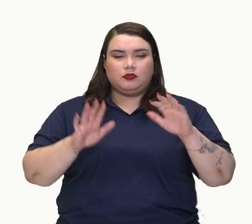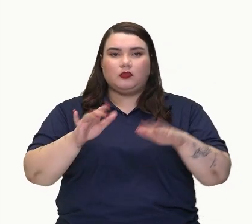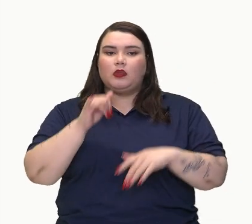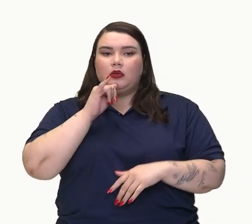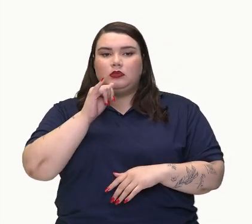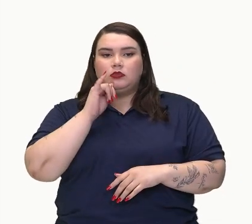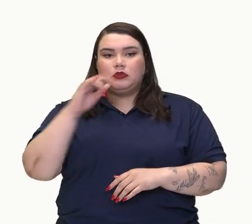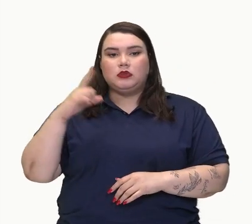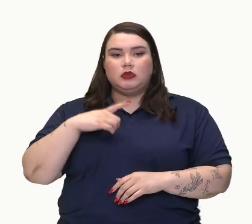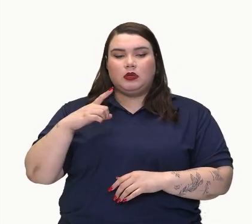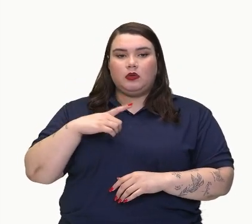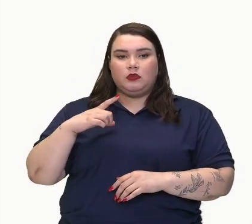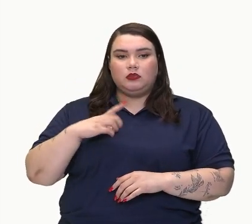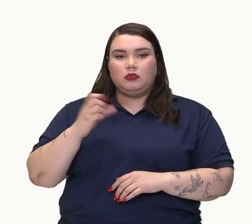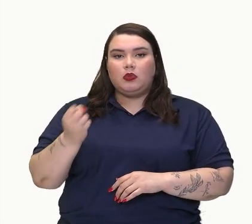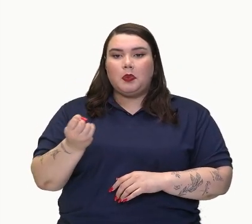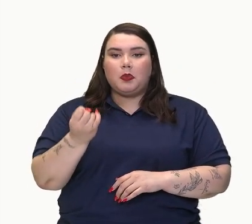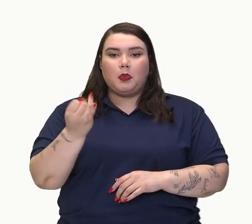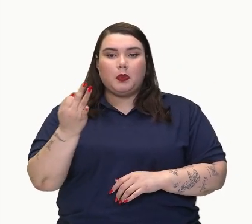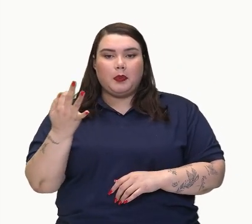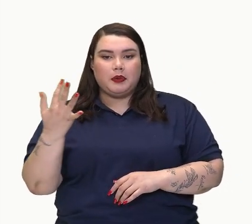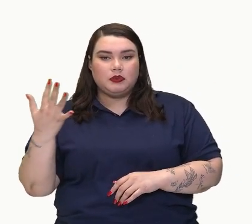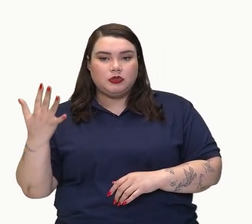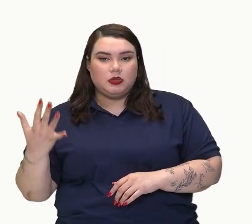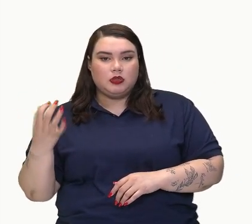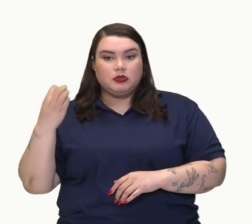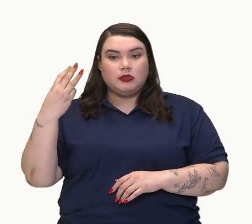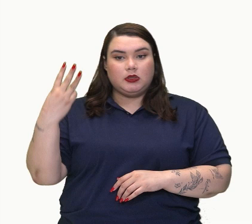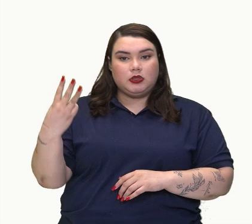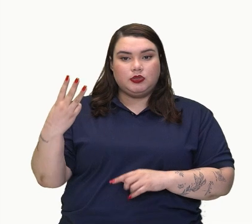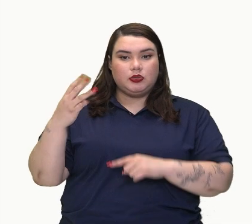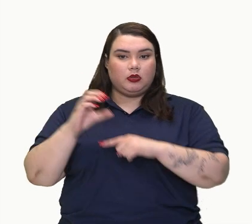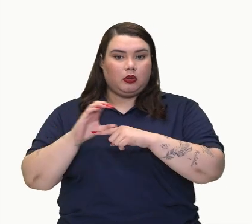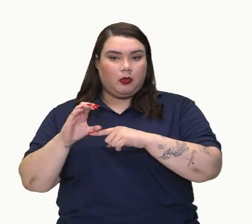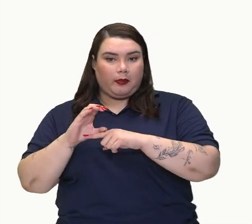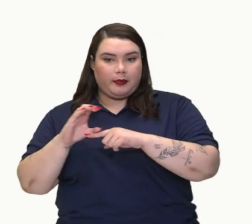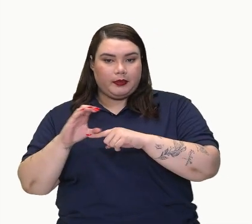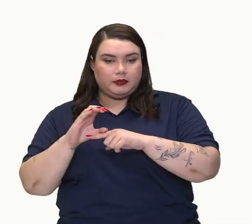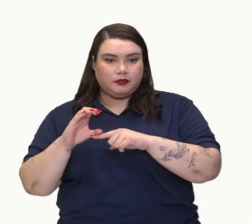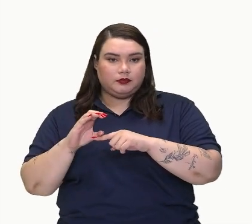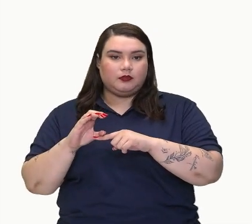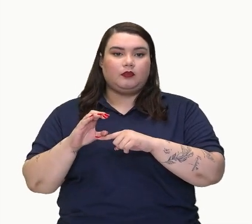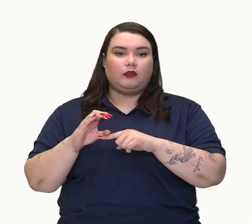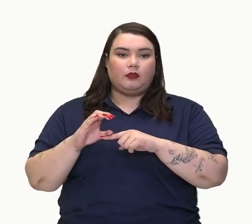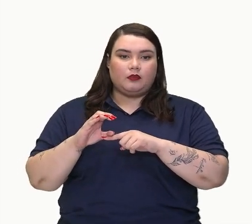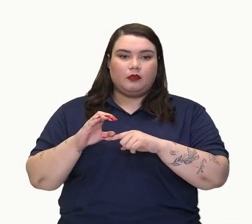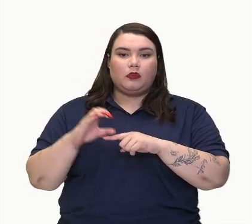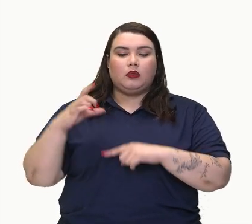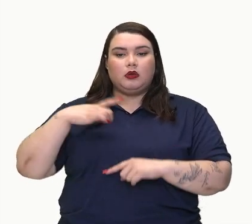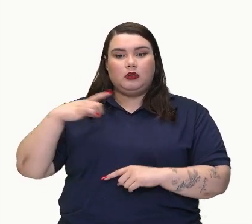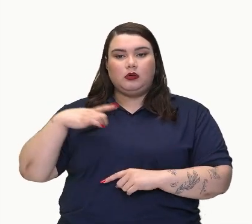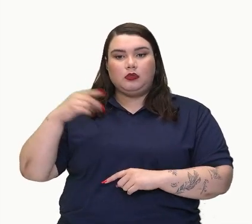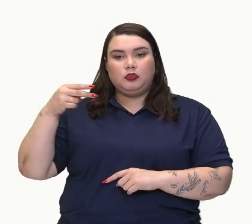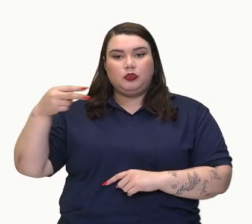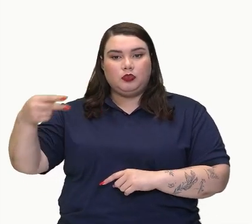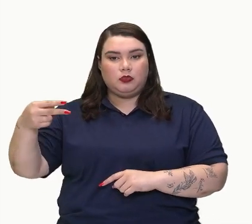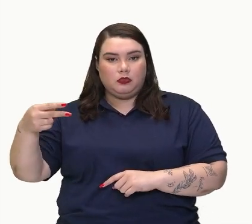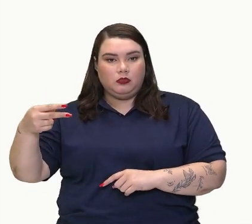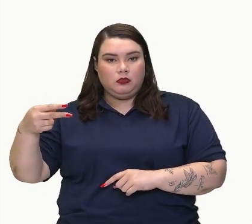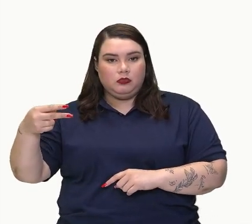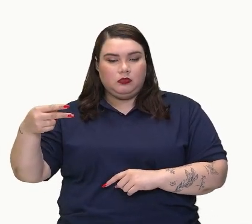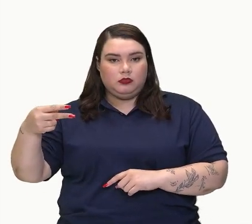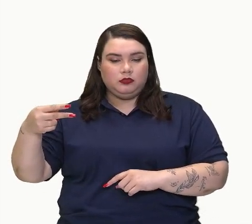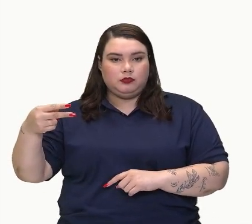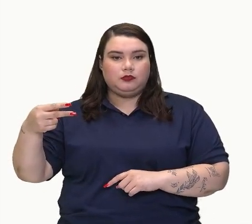tenho 1, 2, 3 carbonos. Eu tenho uma dupla aqui, tá? Vamos